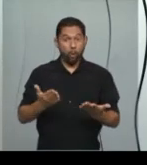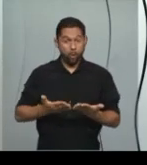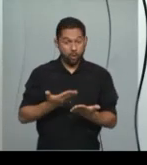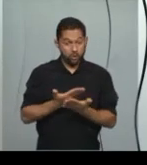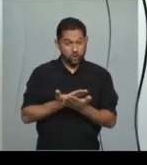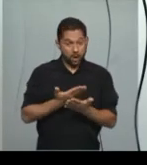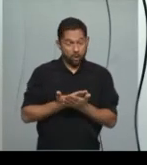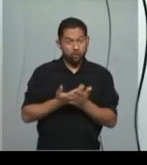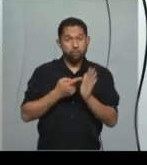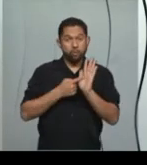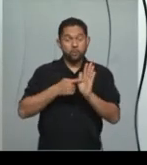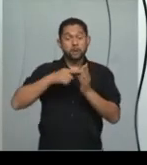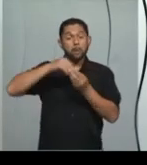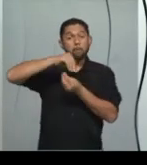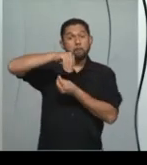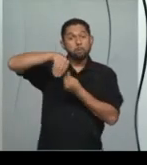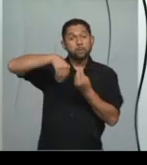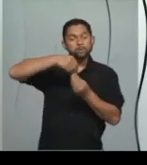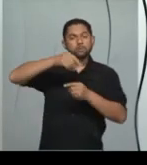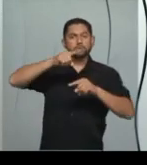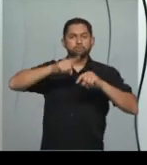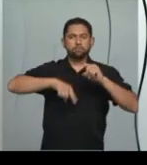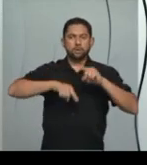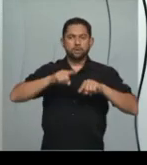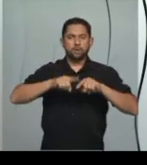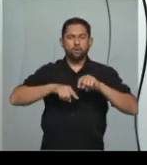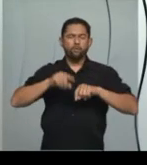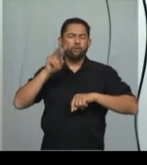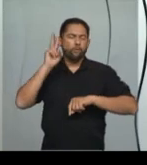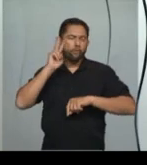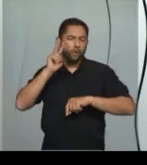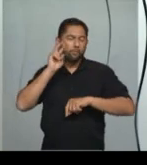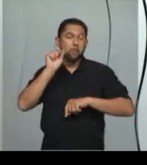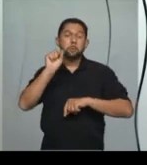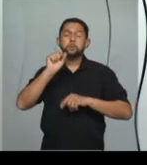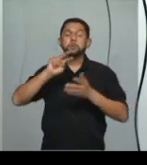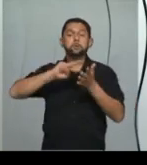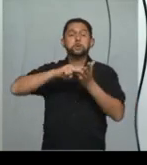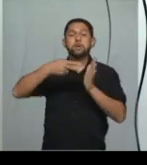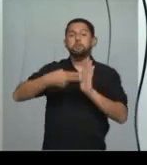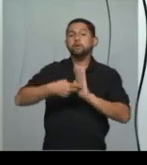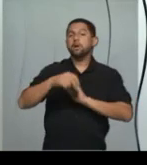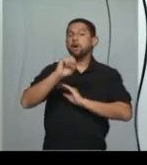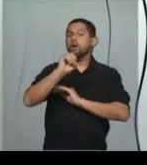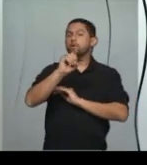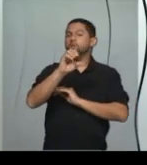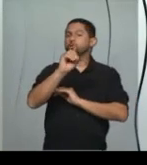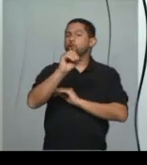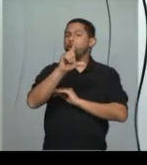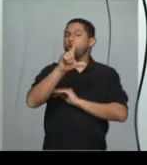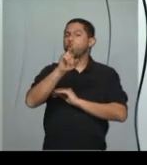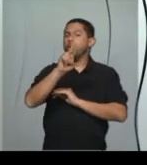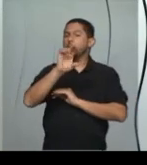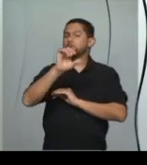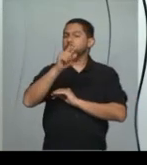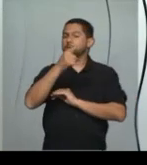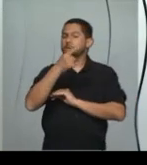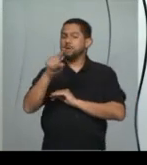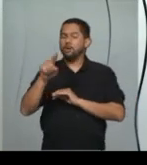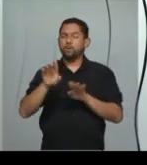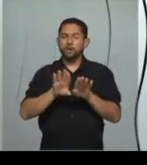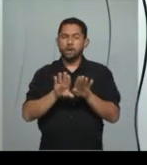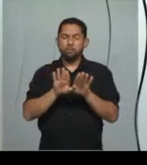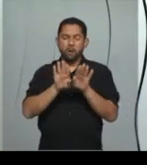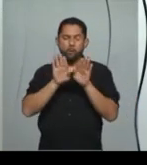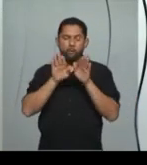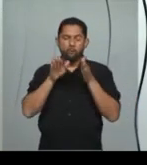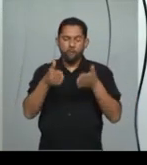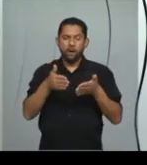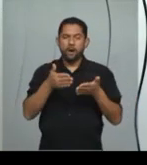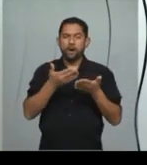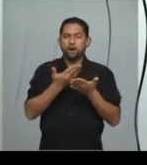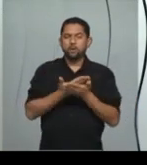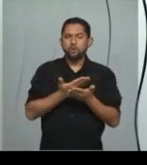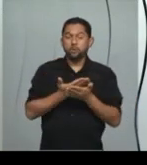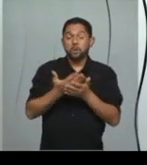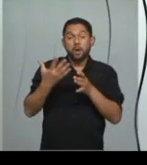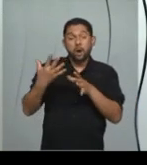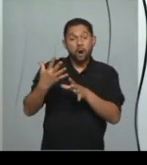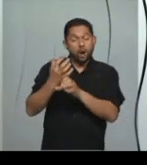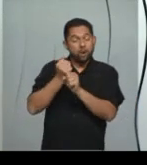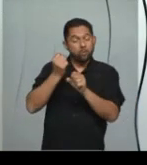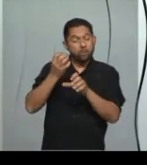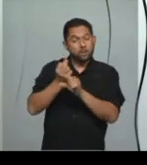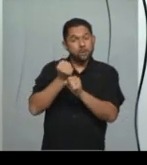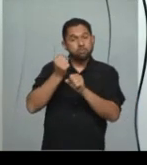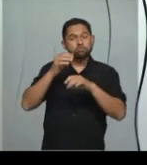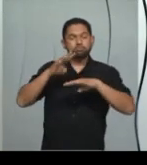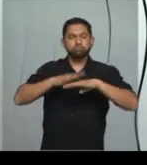soluções, relembrar um pouquinho sobre o que é uma solução e concentrar o nosso foco de estudo nos cálculos de